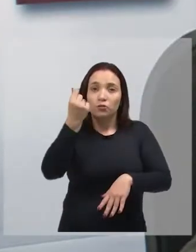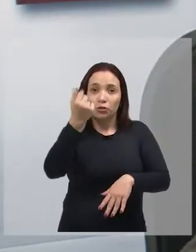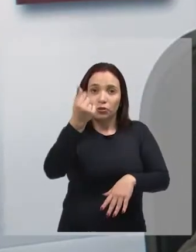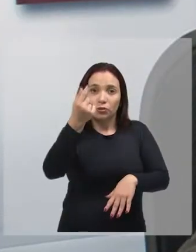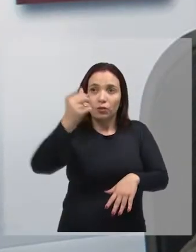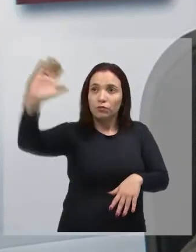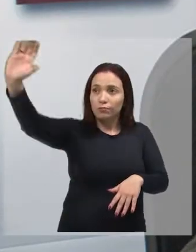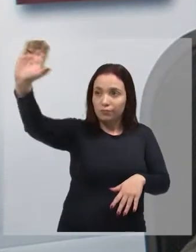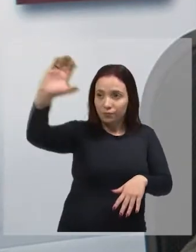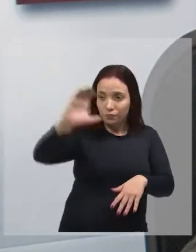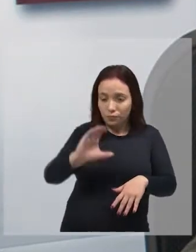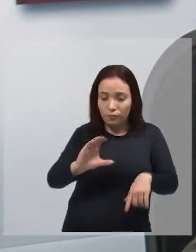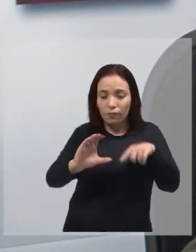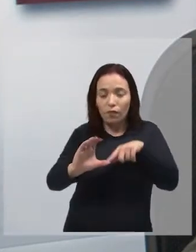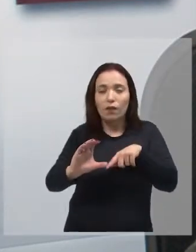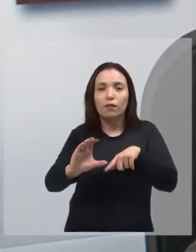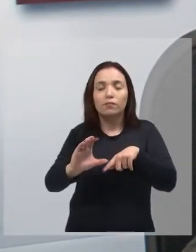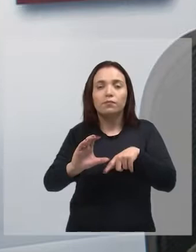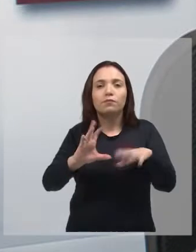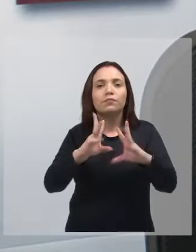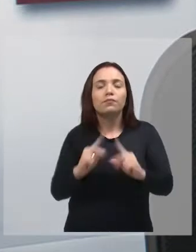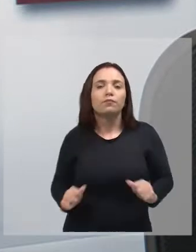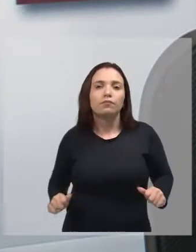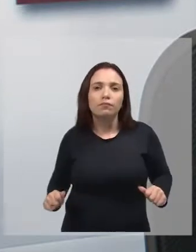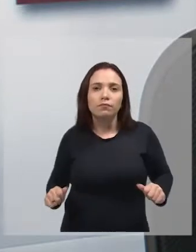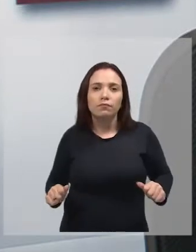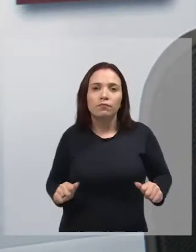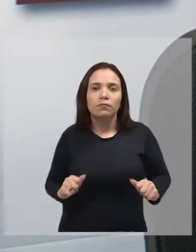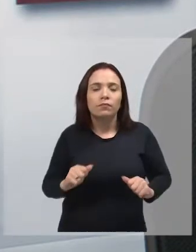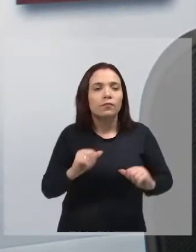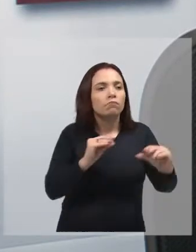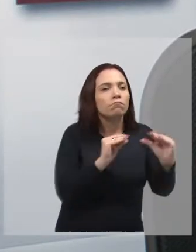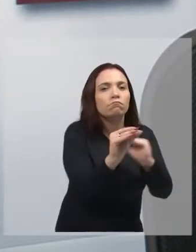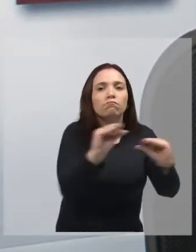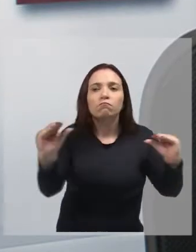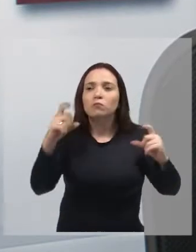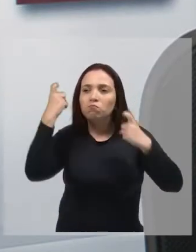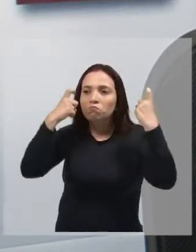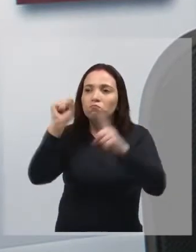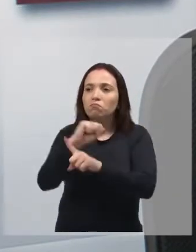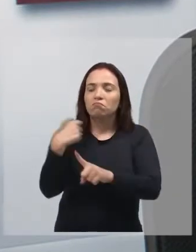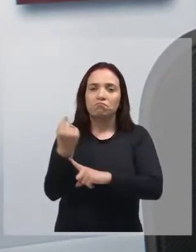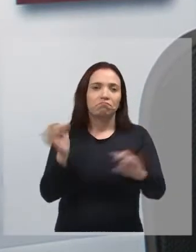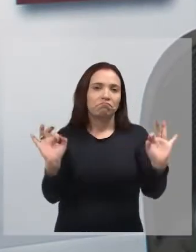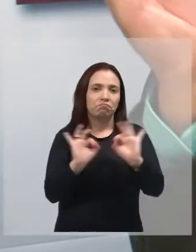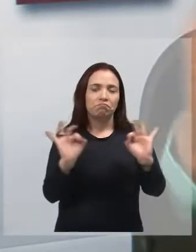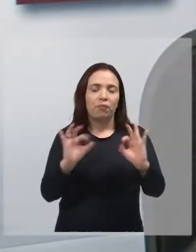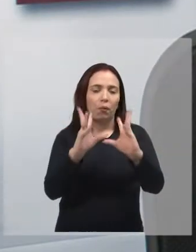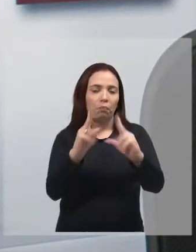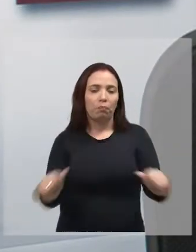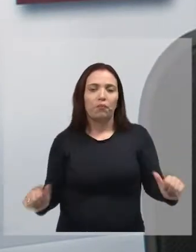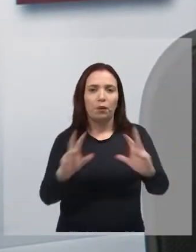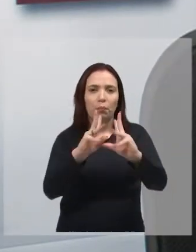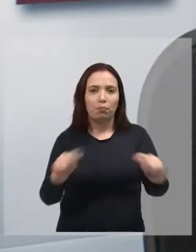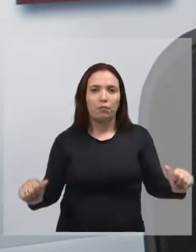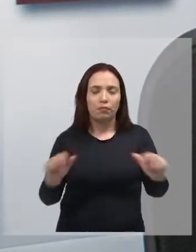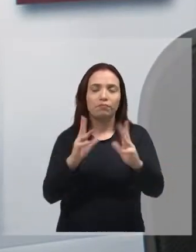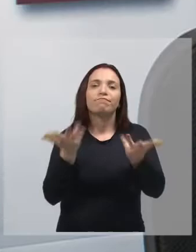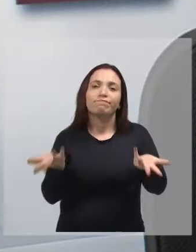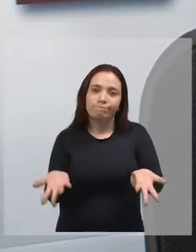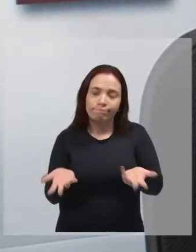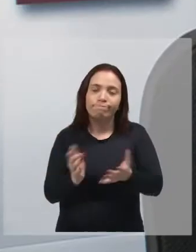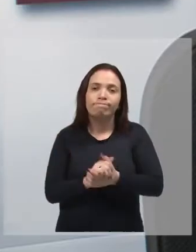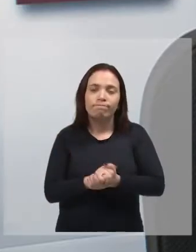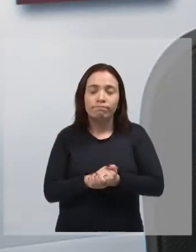cá e às vezes não é gasto como cidadão como deveria ser feito. No meio do caminho ele é desviado.